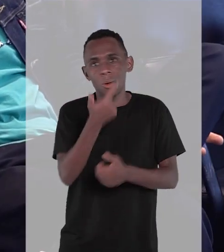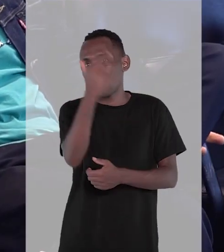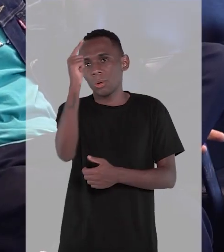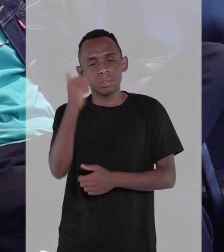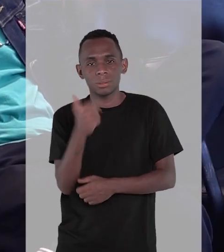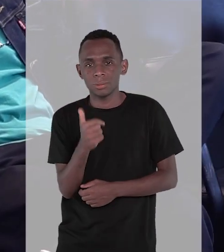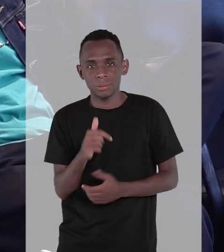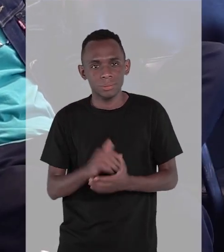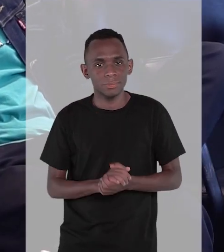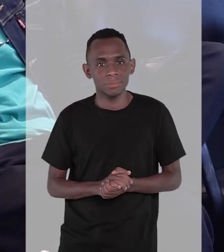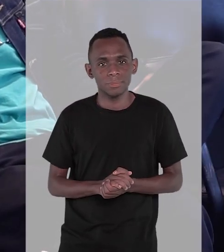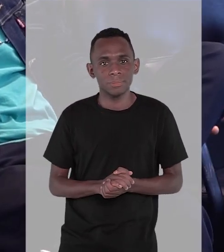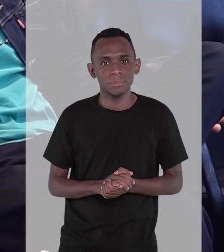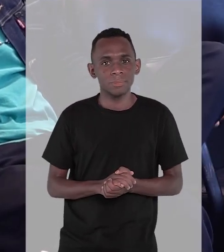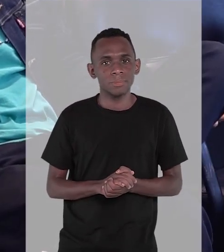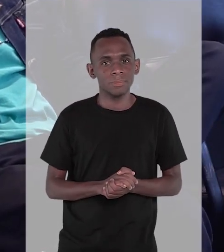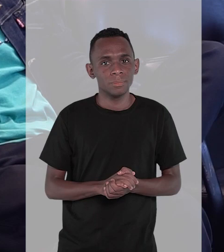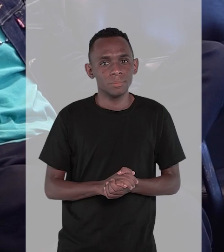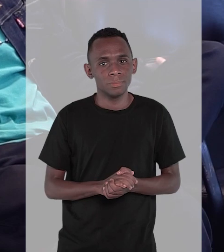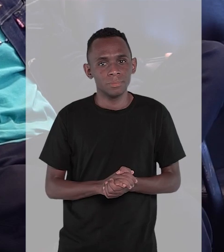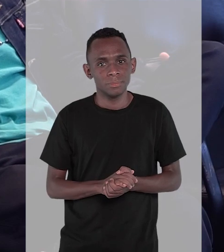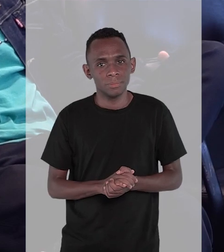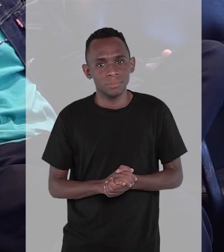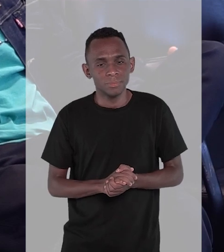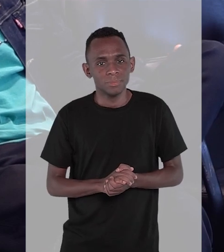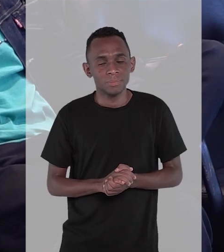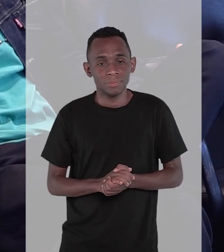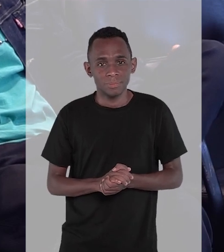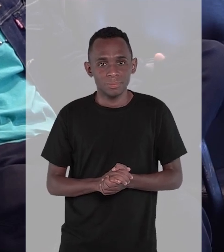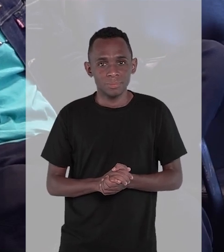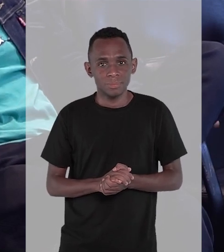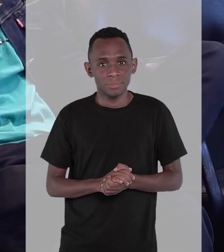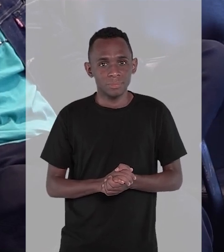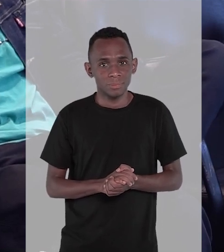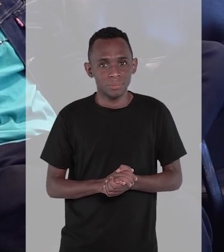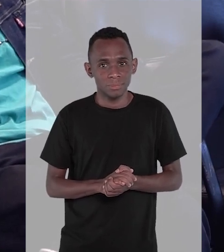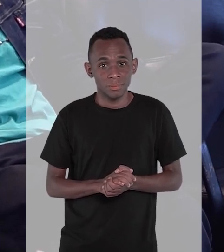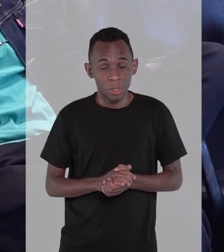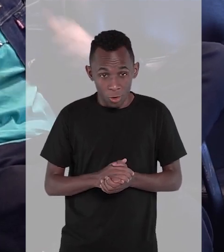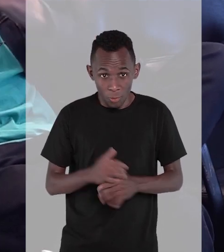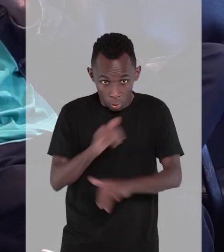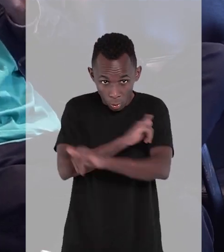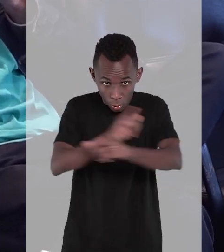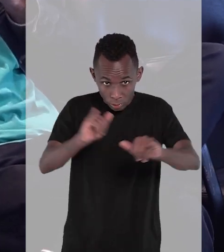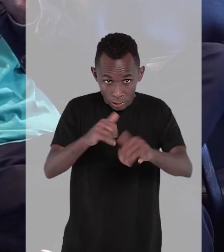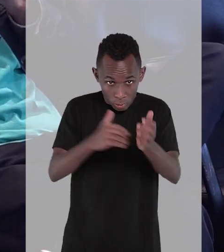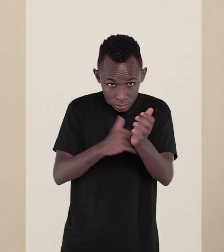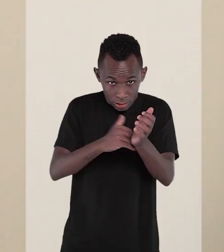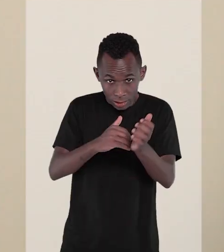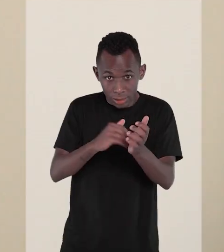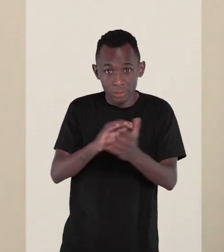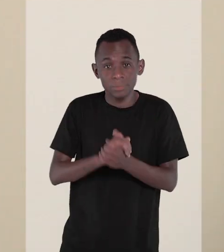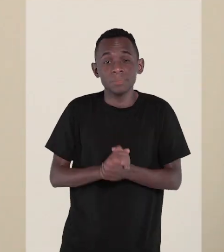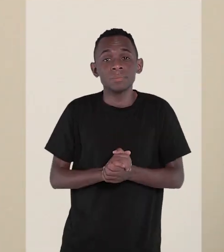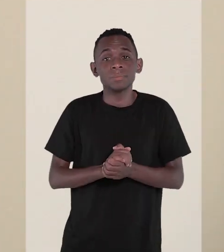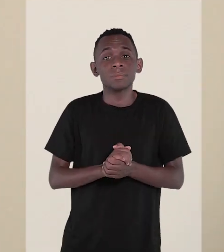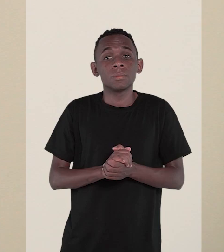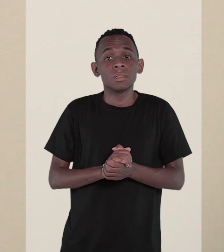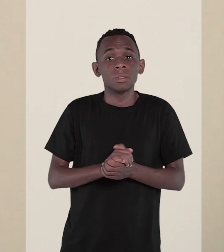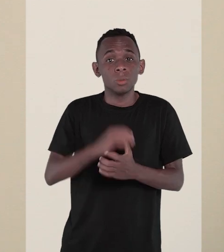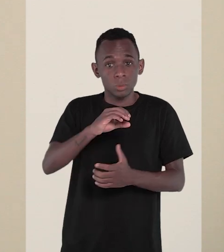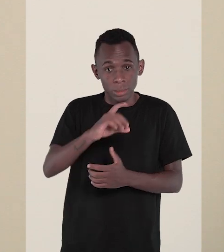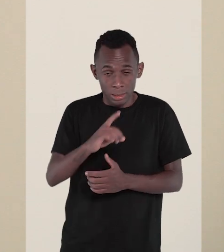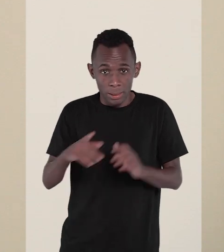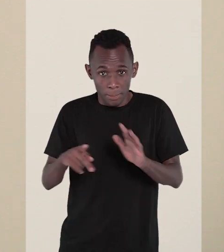nenhuma melhor que essa, não. Isso é o que realmente importa na carreira artística. Olha, eu vou cantar uma coisa então do John, porque o álbum Pelo